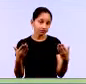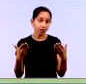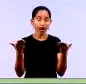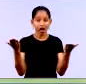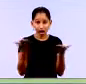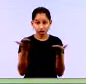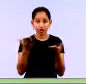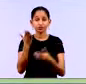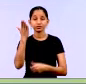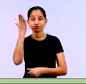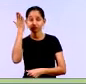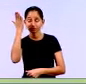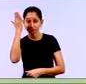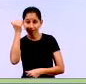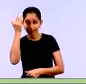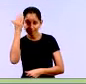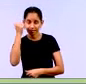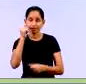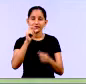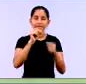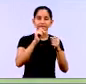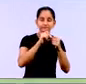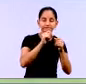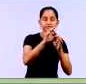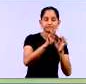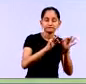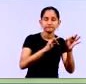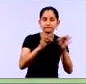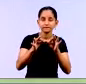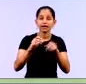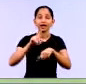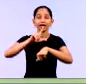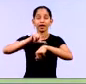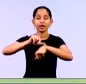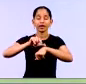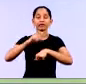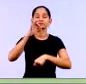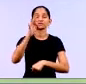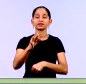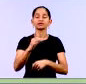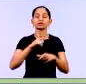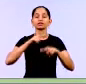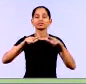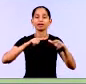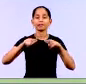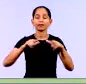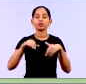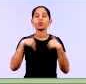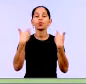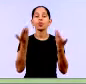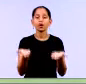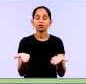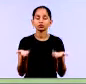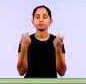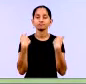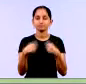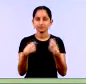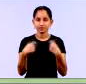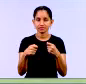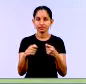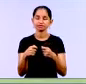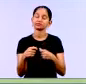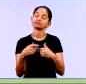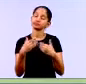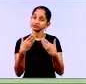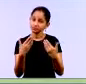Definir e racionalizar a carga horária do trabalho. O que quer dizer isso? Esta